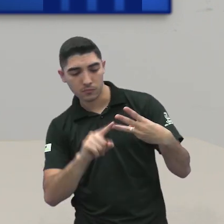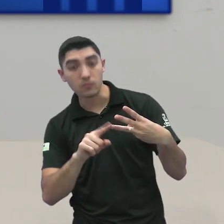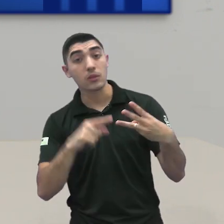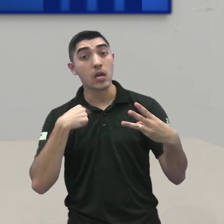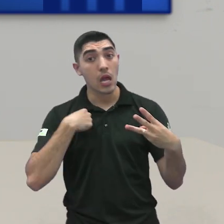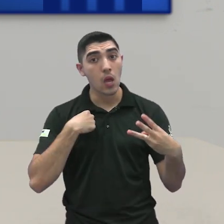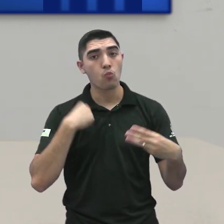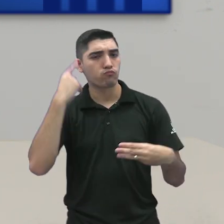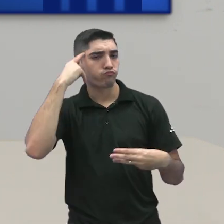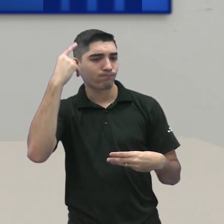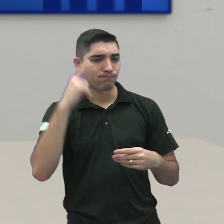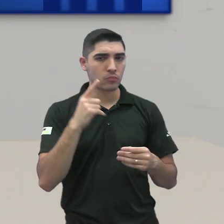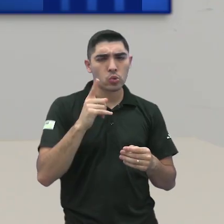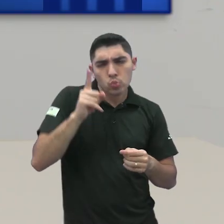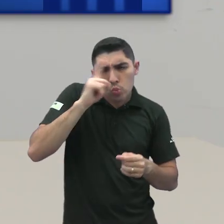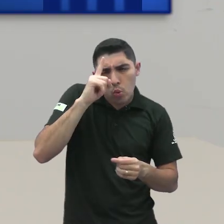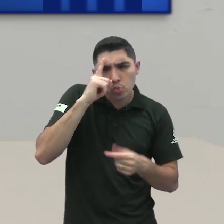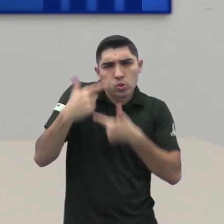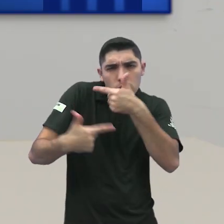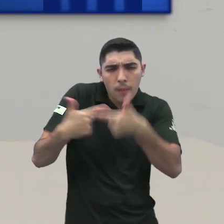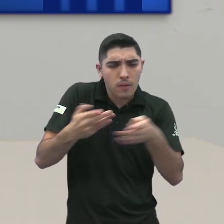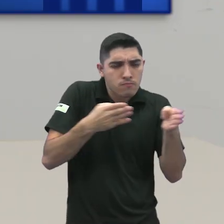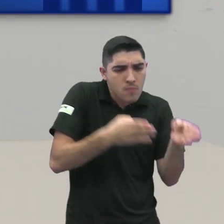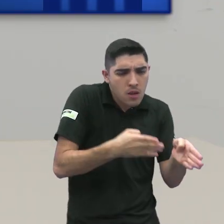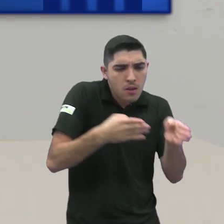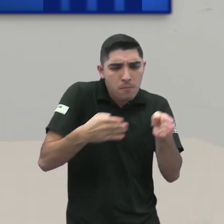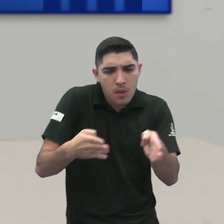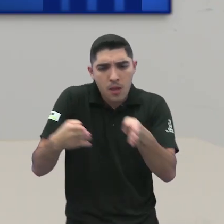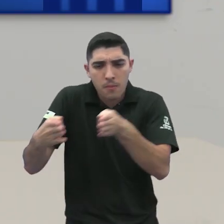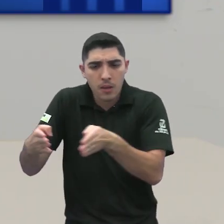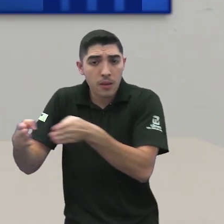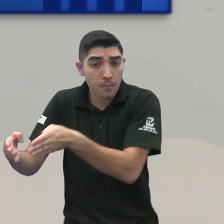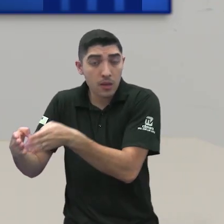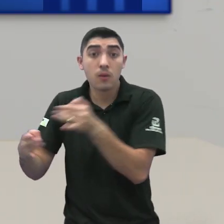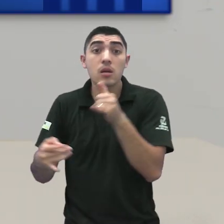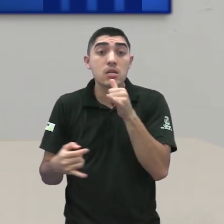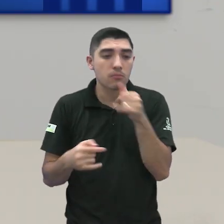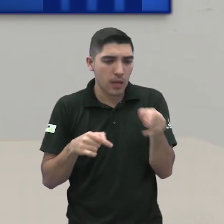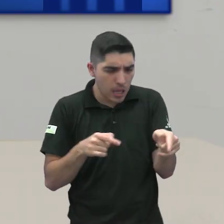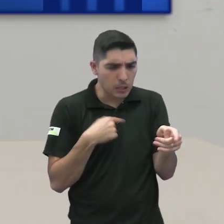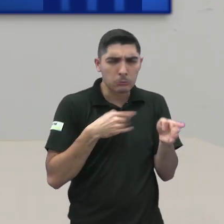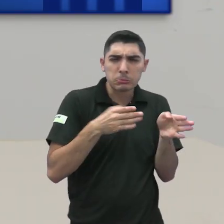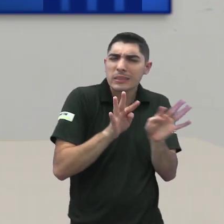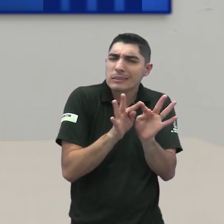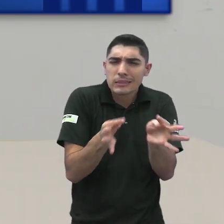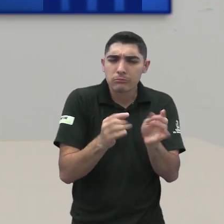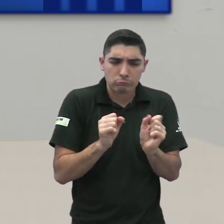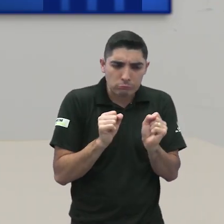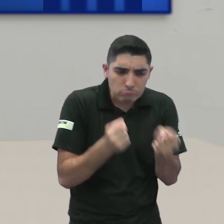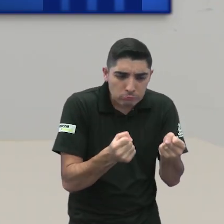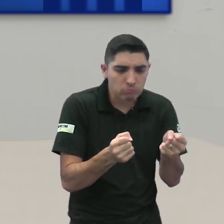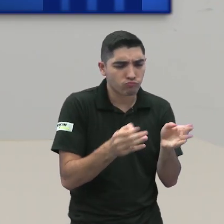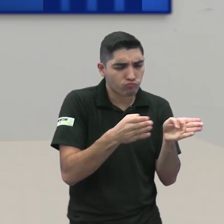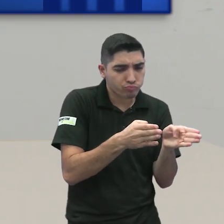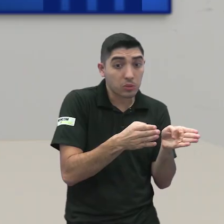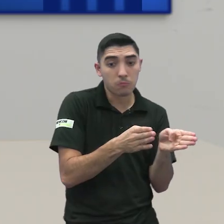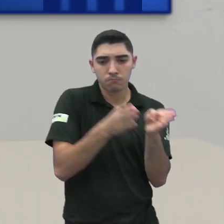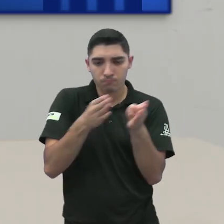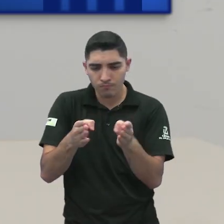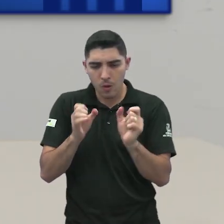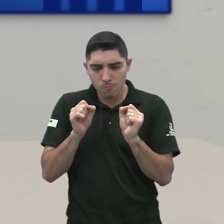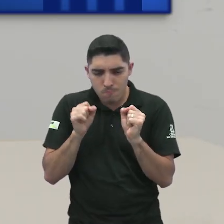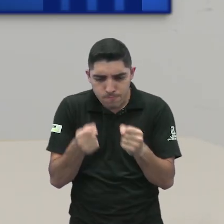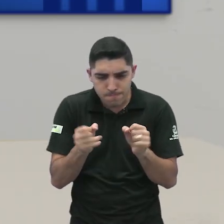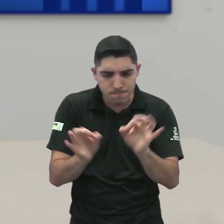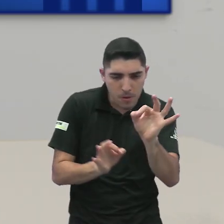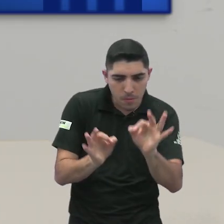dividir os seus esforços em pequenas tarefas diárias. Porque é somente assim, somando pequenos esforços, aliado a um